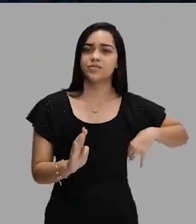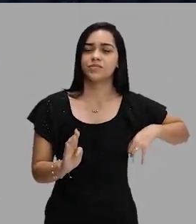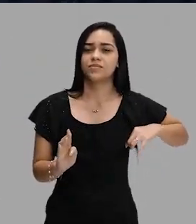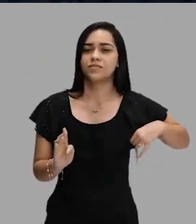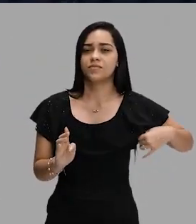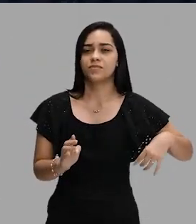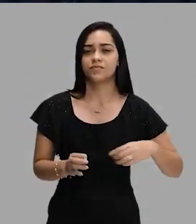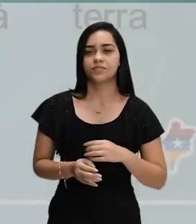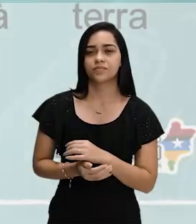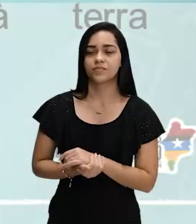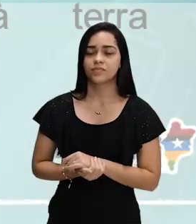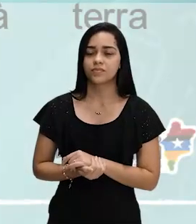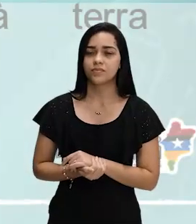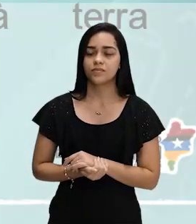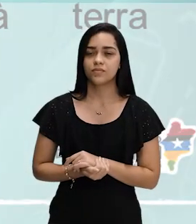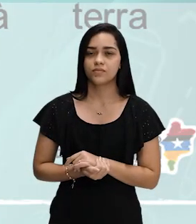leitura?